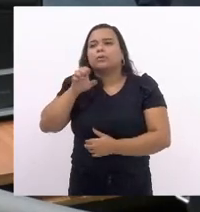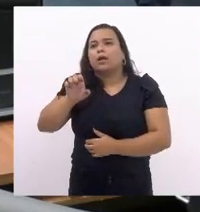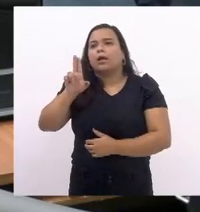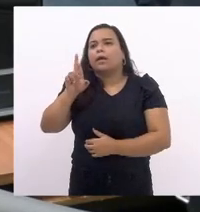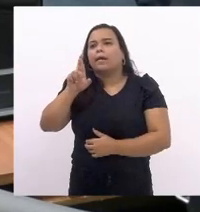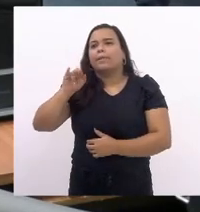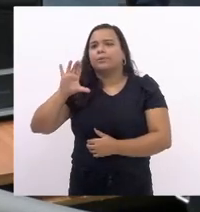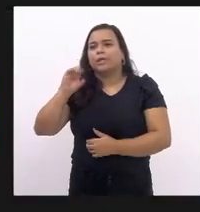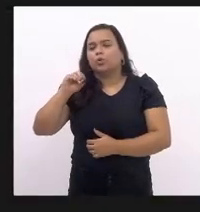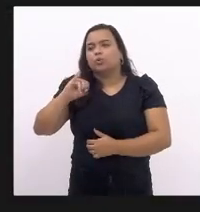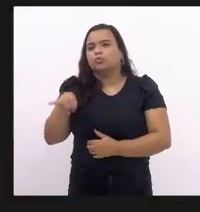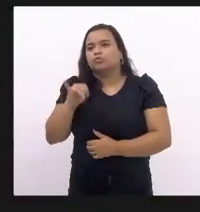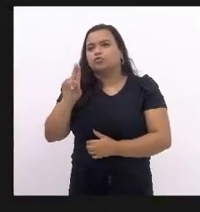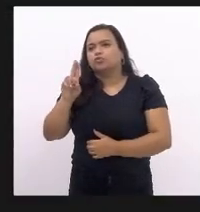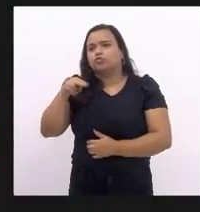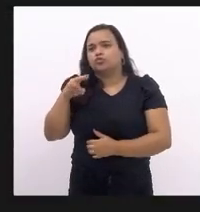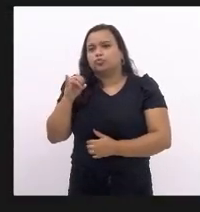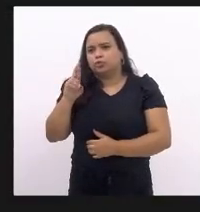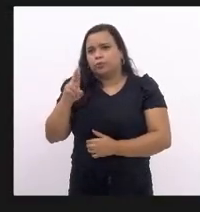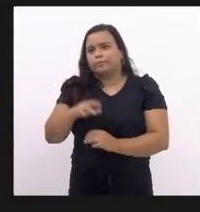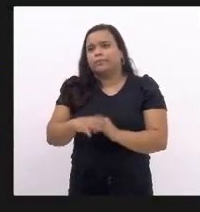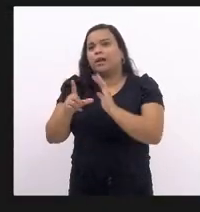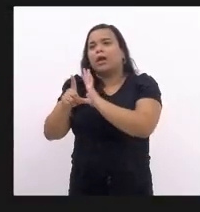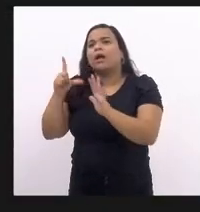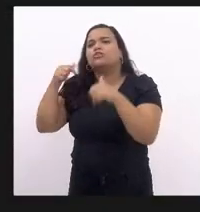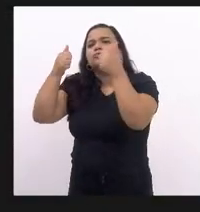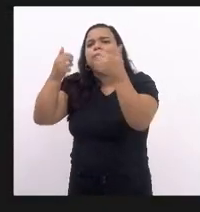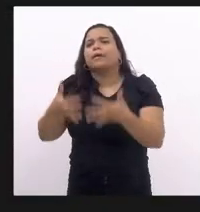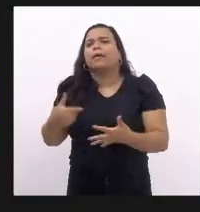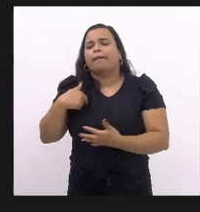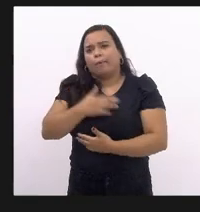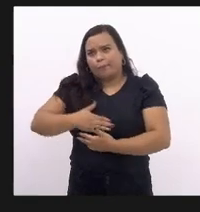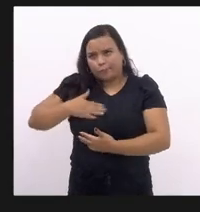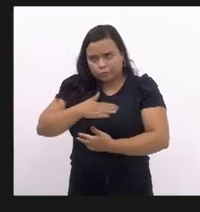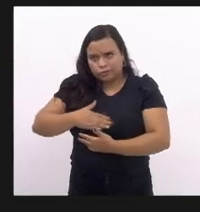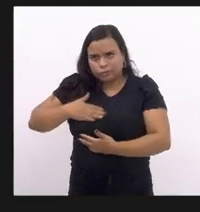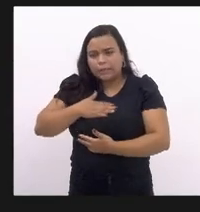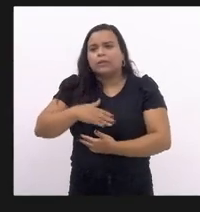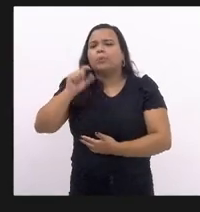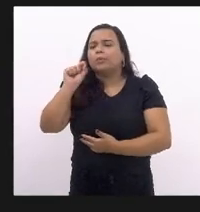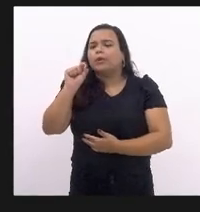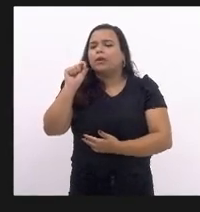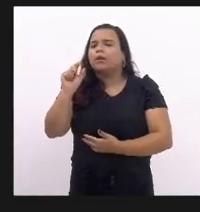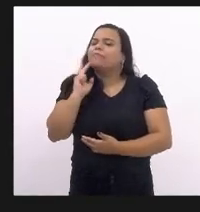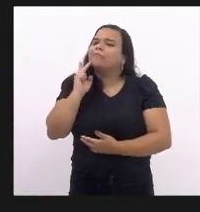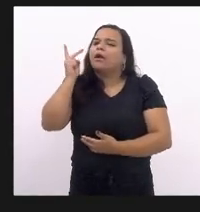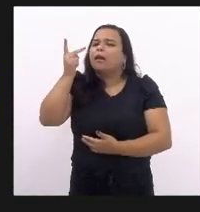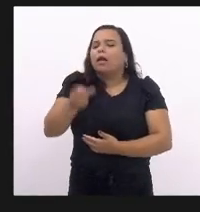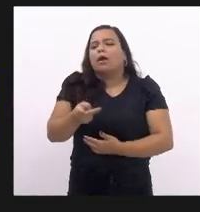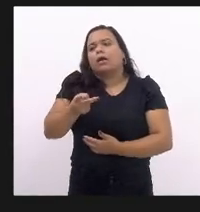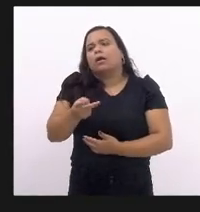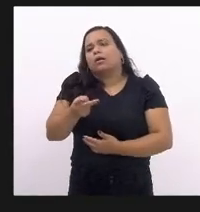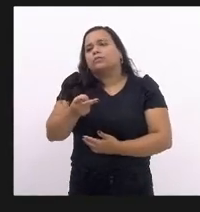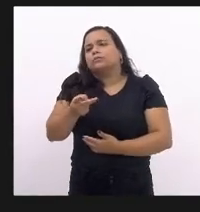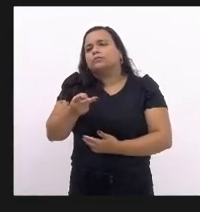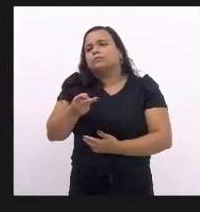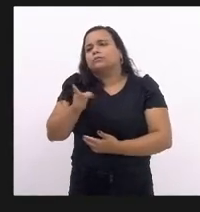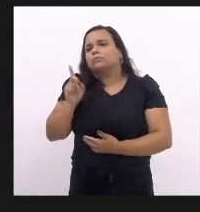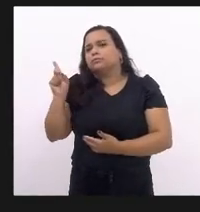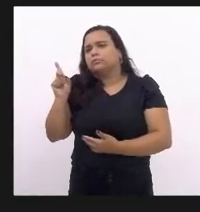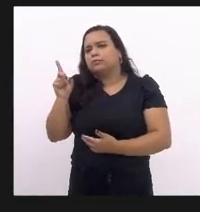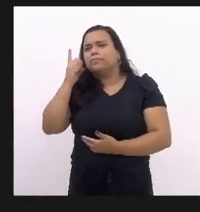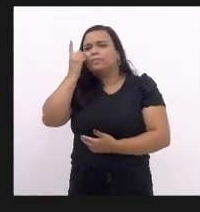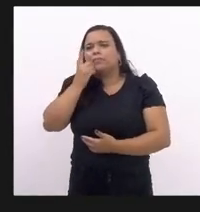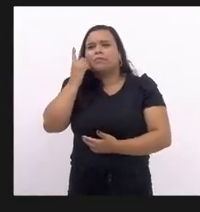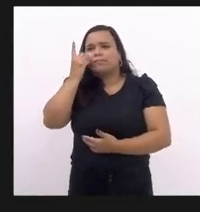Senhor presidente, antes de dar meu parecer, eu gostaria só de fazer das palavras do deputado